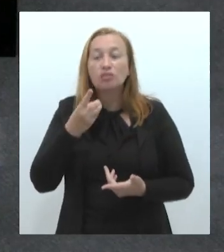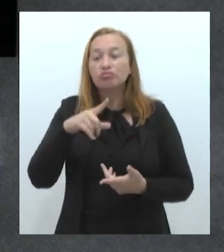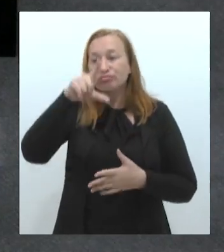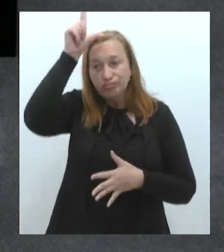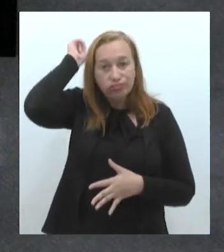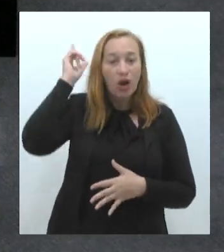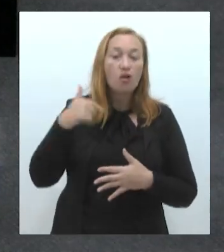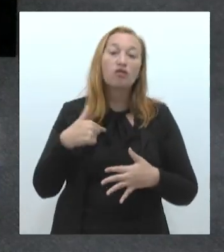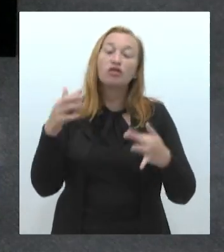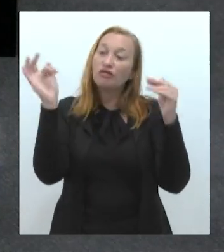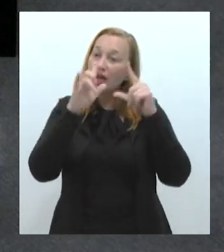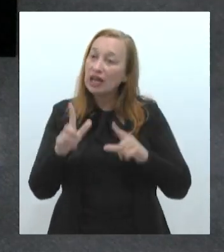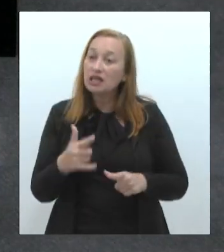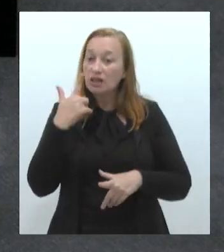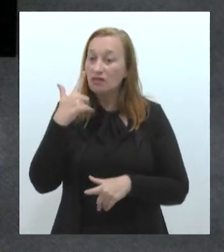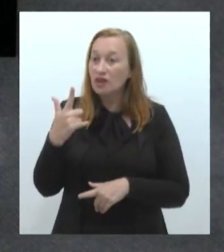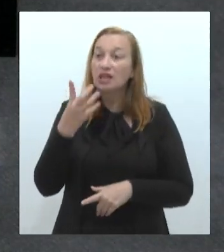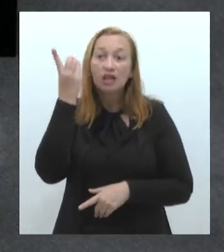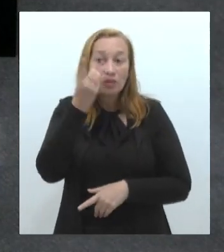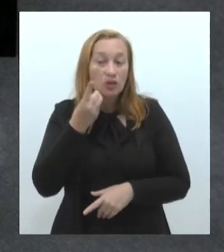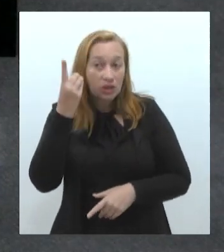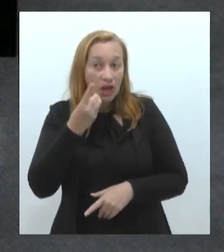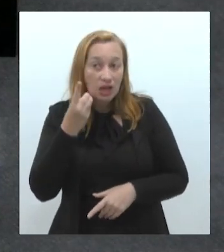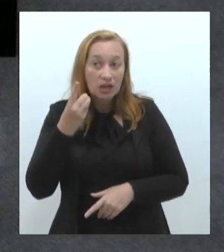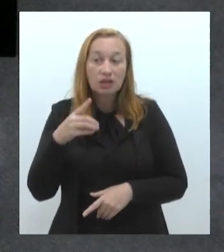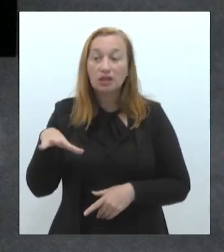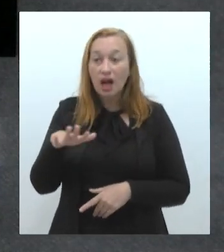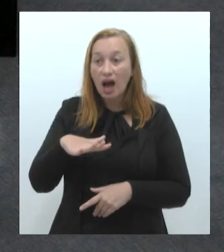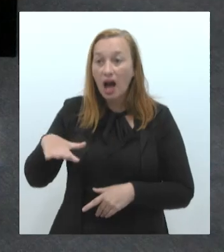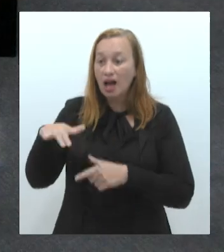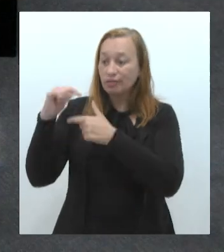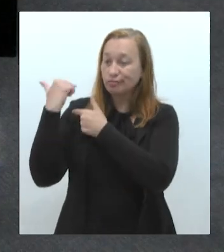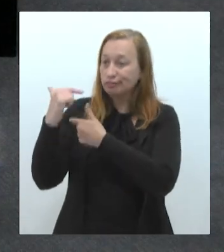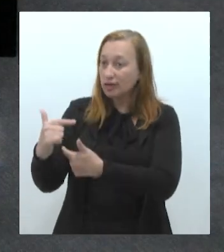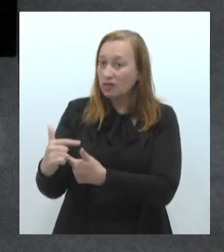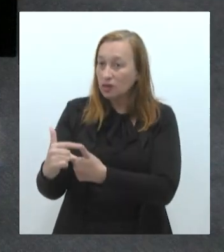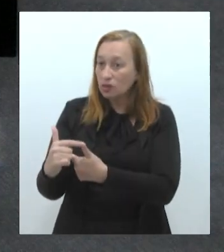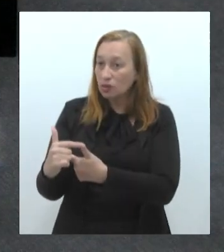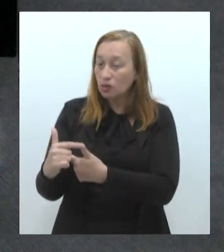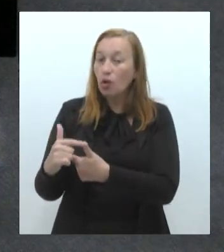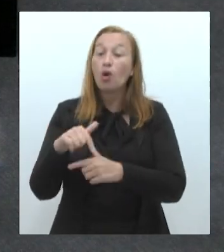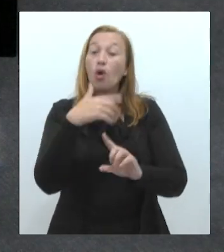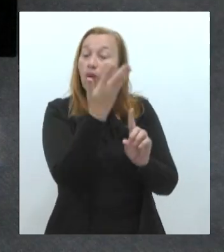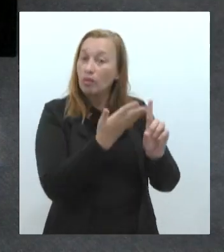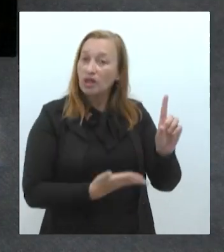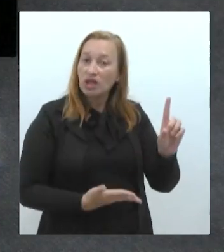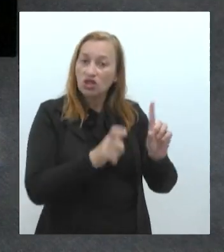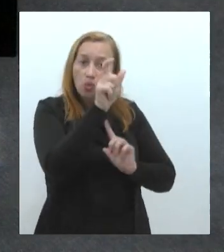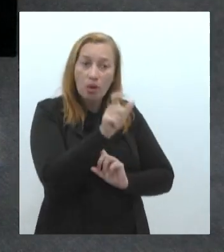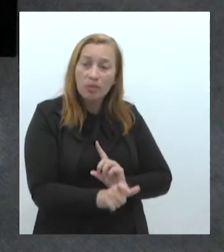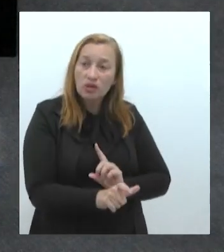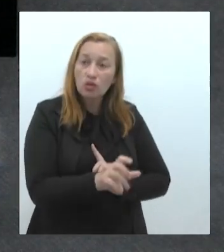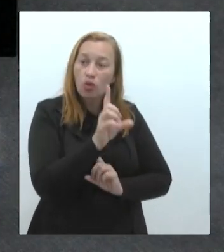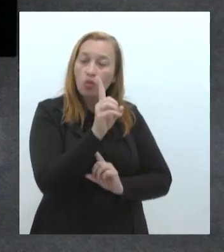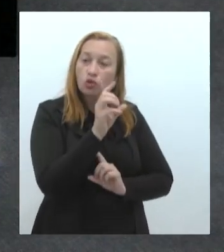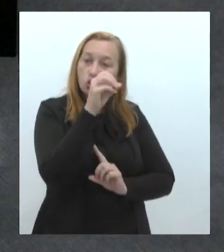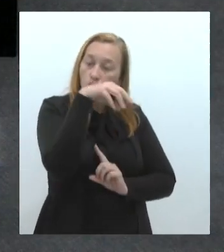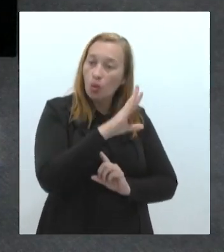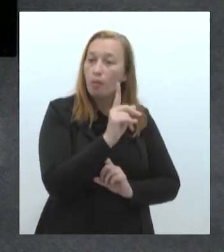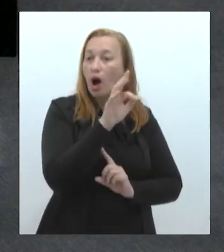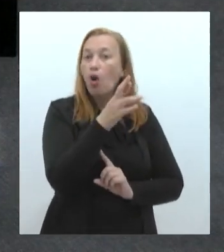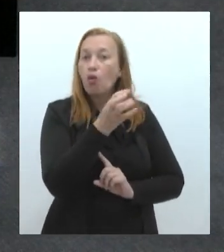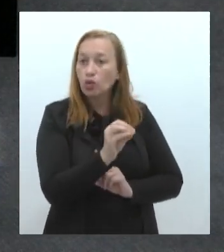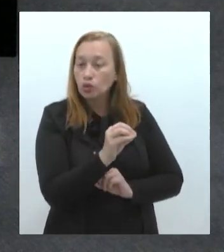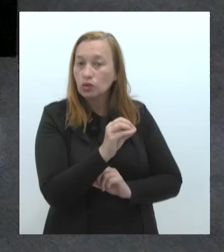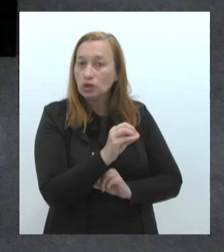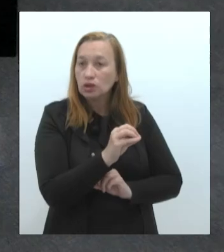por ver que deputados mais do campo conservador homenageiam uma pessoa como Dom Mauro Morelli,